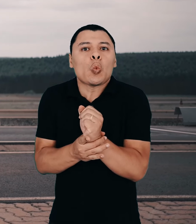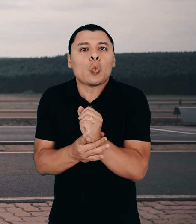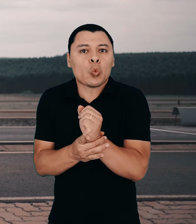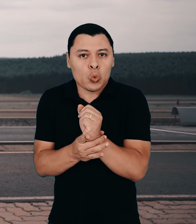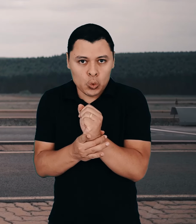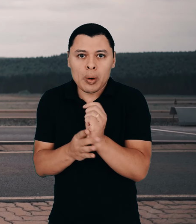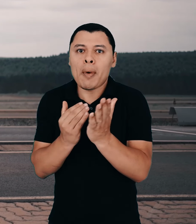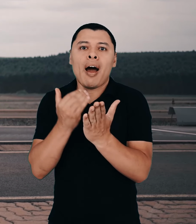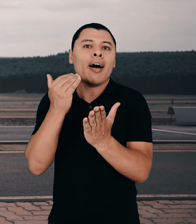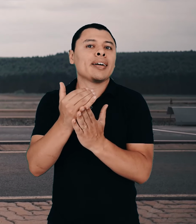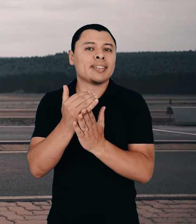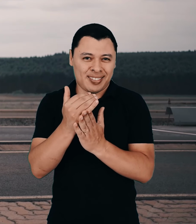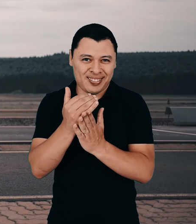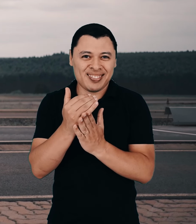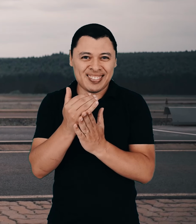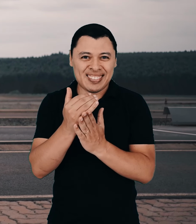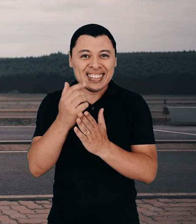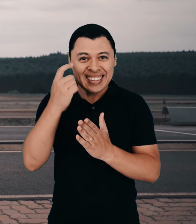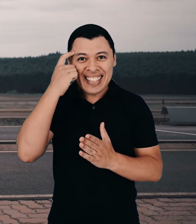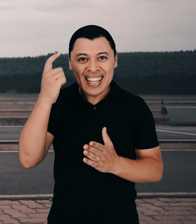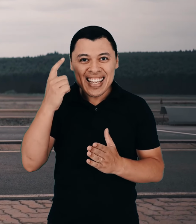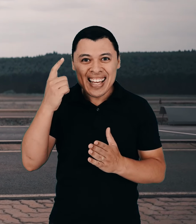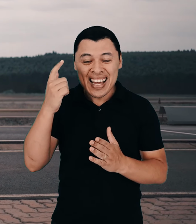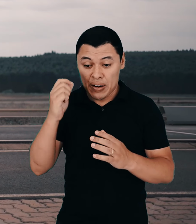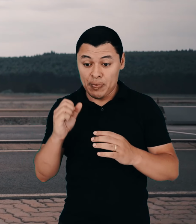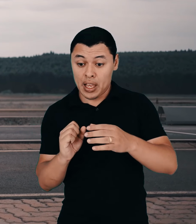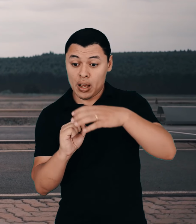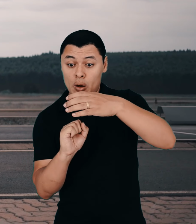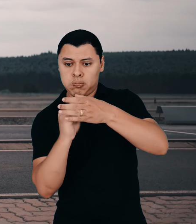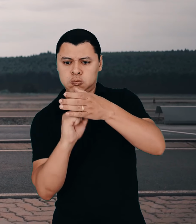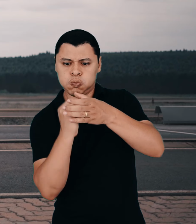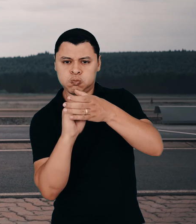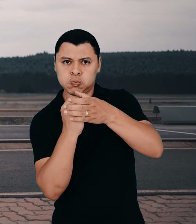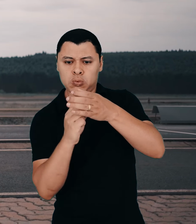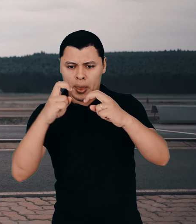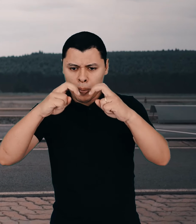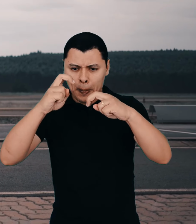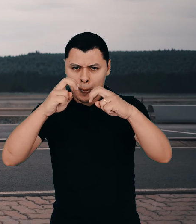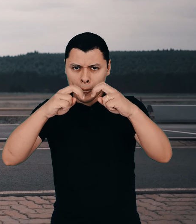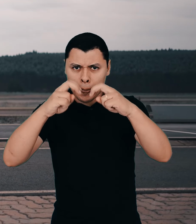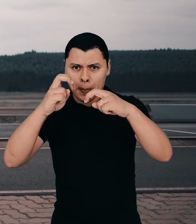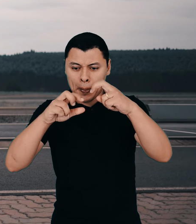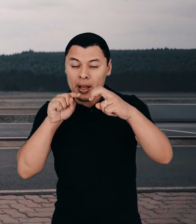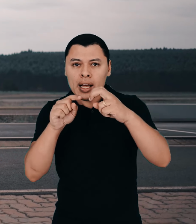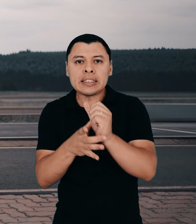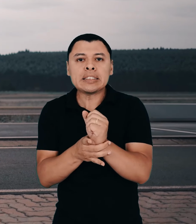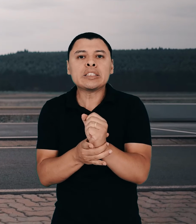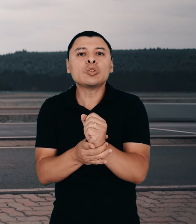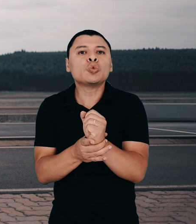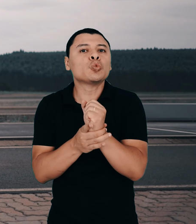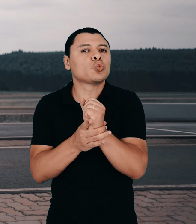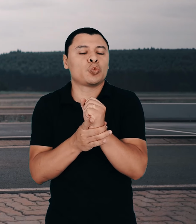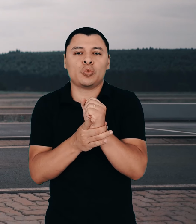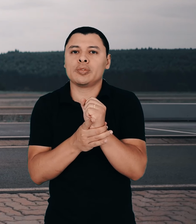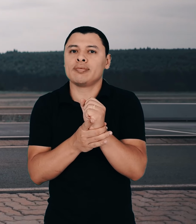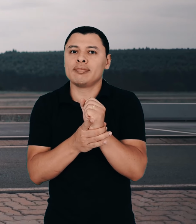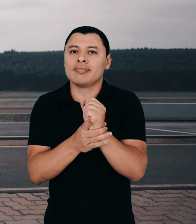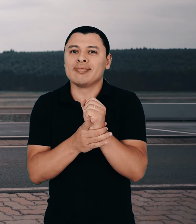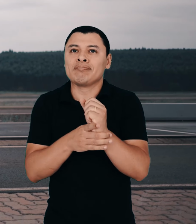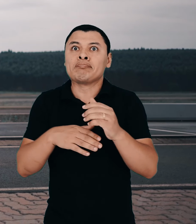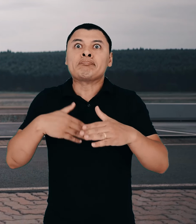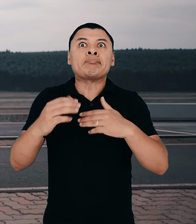dentro. Agora, operando aqui tão próximo ali da câmara de combustão, nas válvulas diretamente, você tem um sistema muito mais seguro. Então,